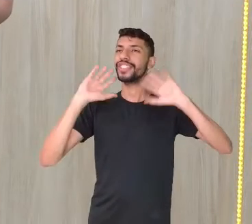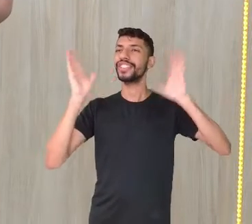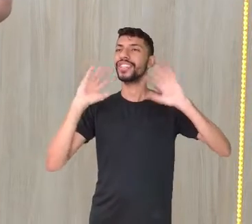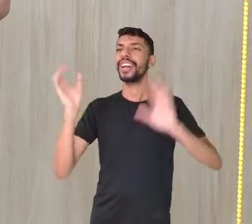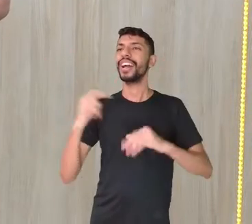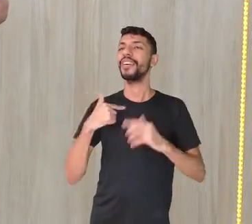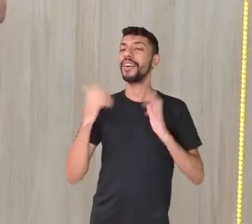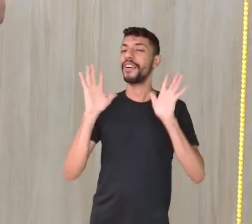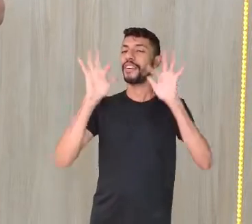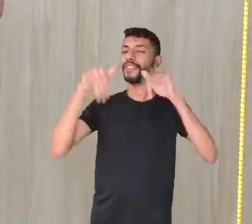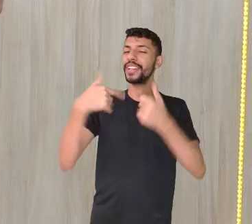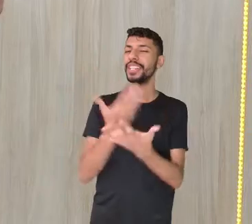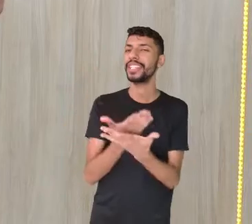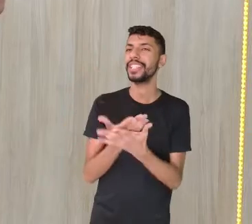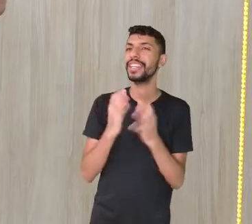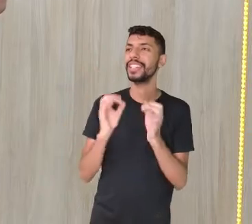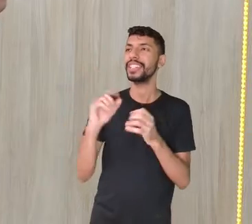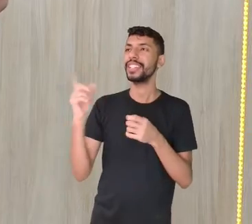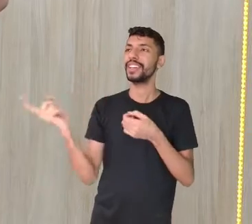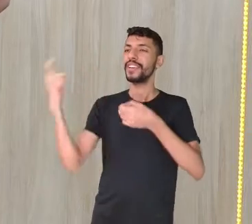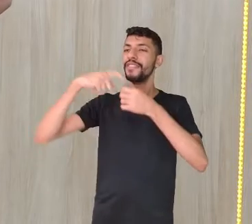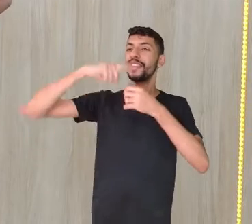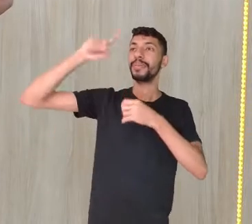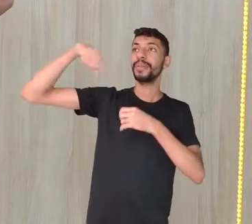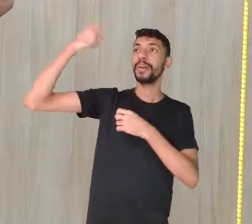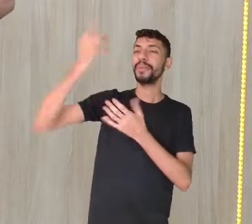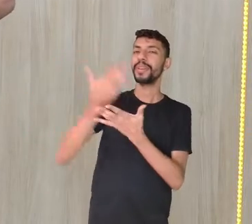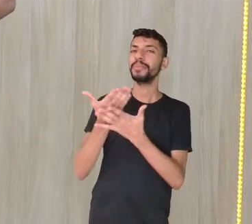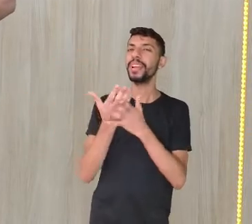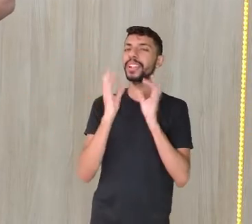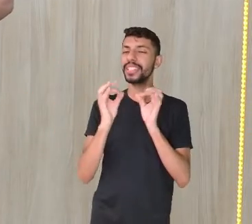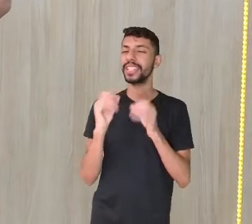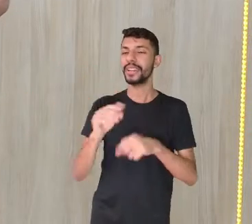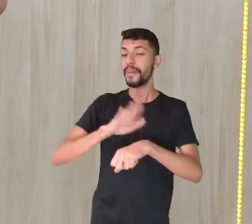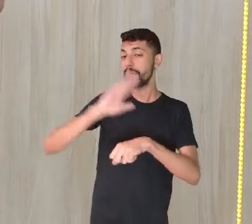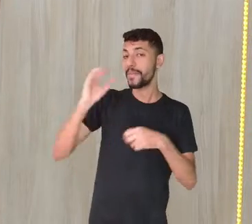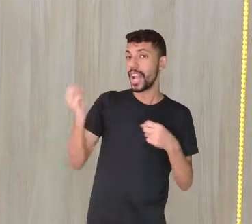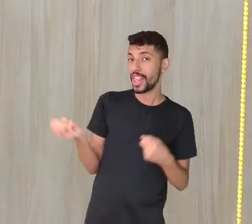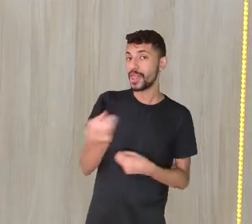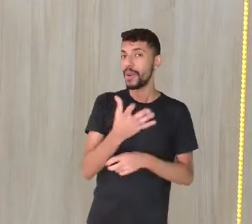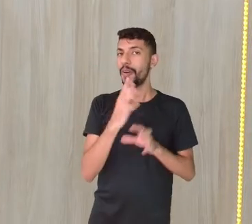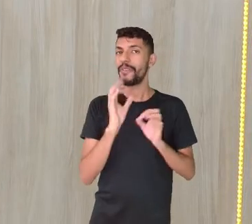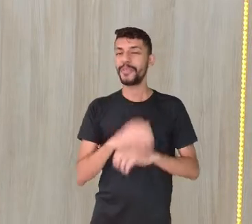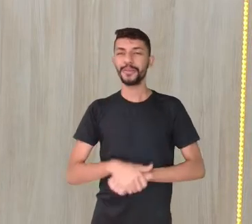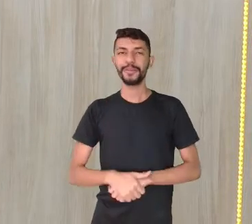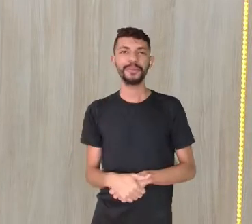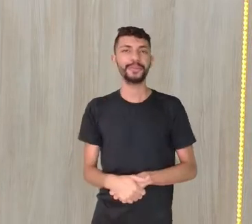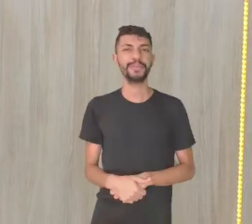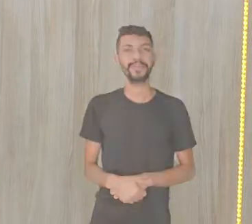pessoal. Estou encerrando essa aula e voltamos na próxima aula com mais novidades.